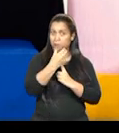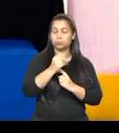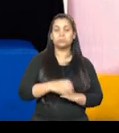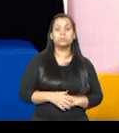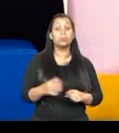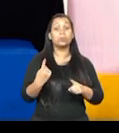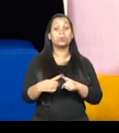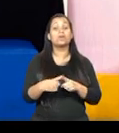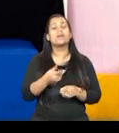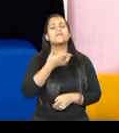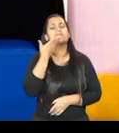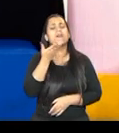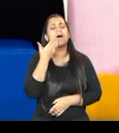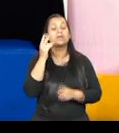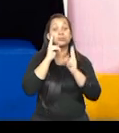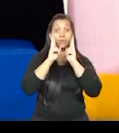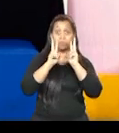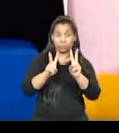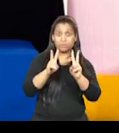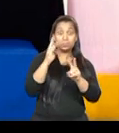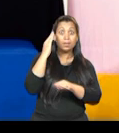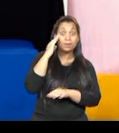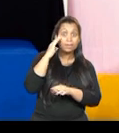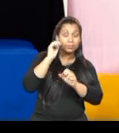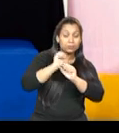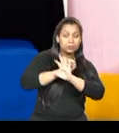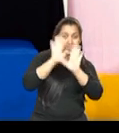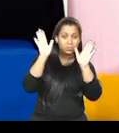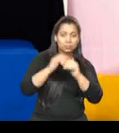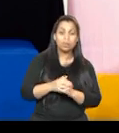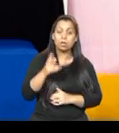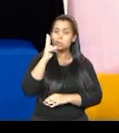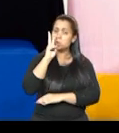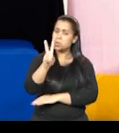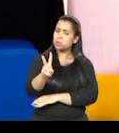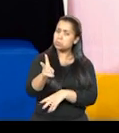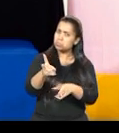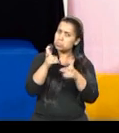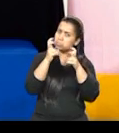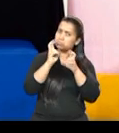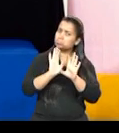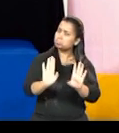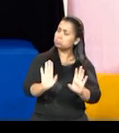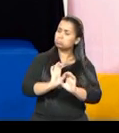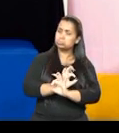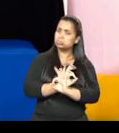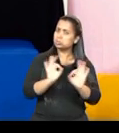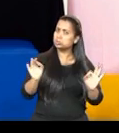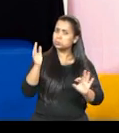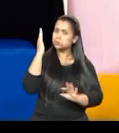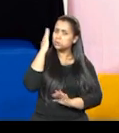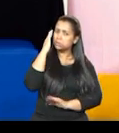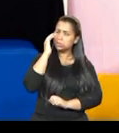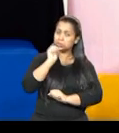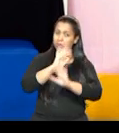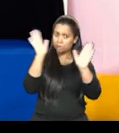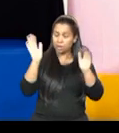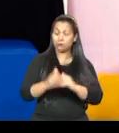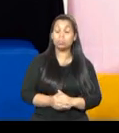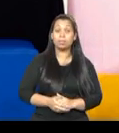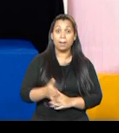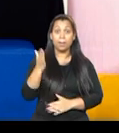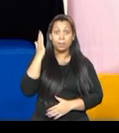Porque ela é muito fácil de ser vista e entendida. Numa primeira olhada, numa primeira lida. Quer saber um pouquinho